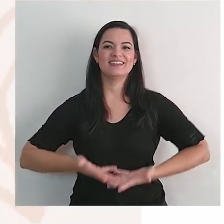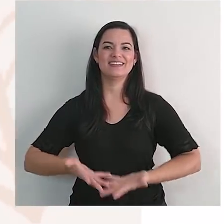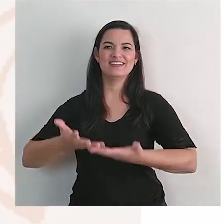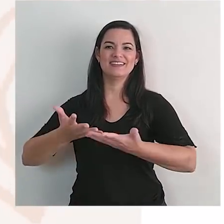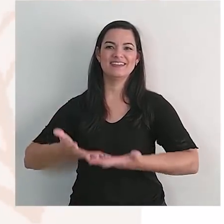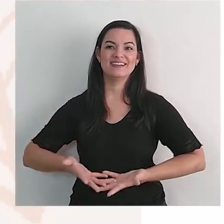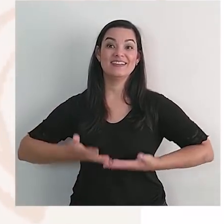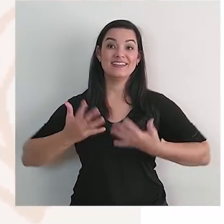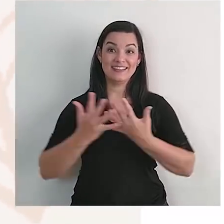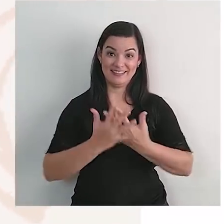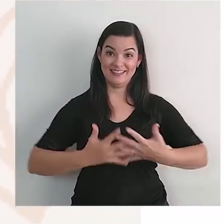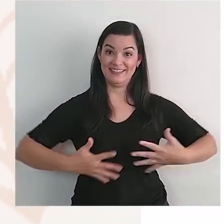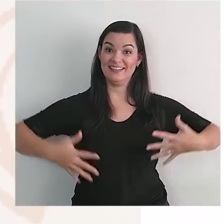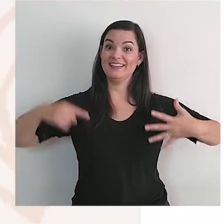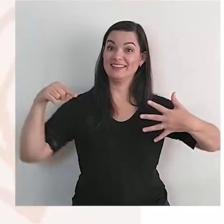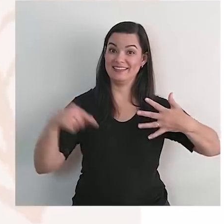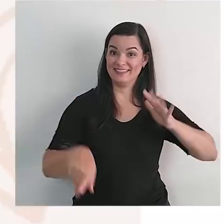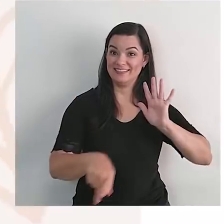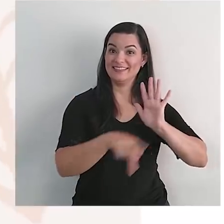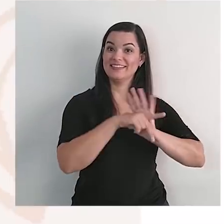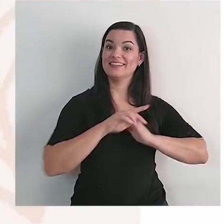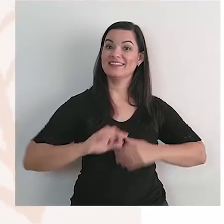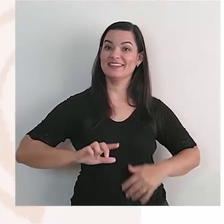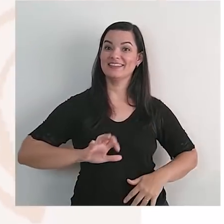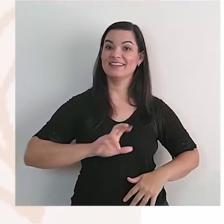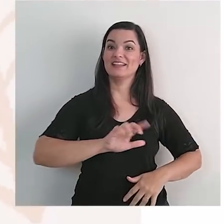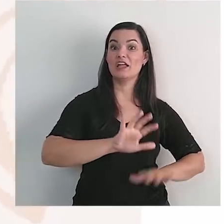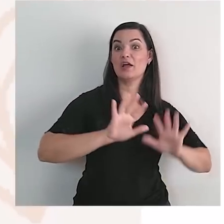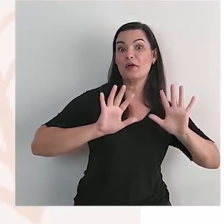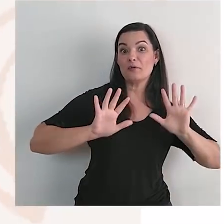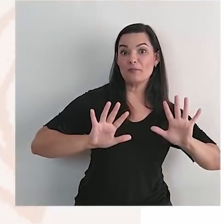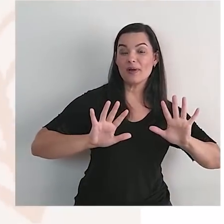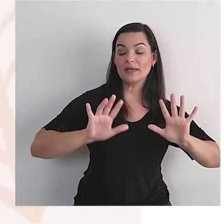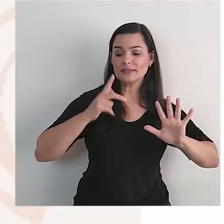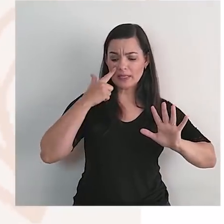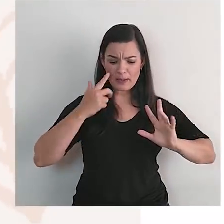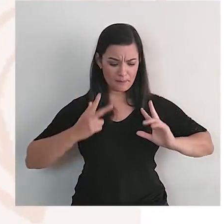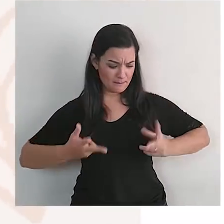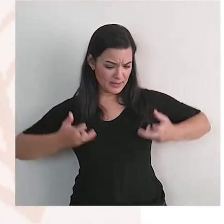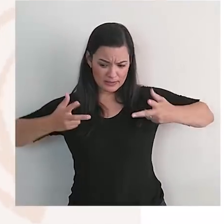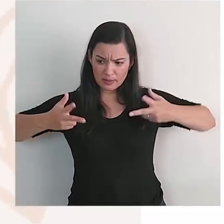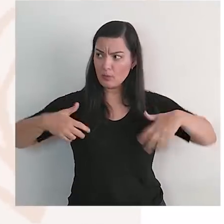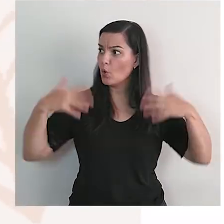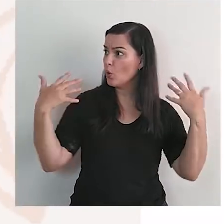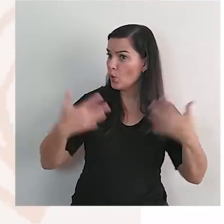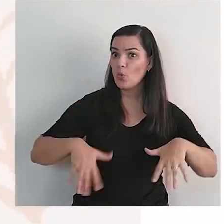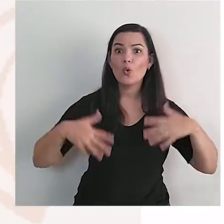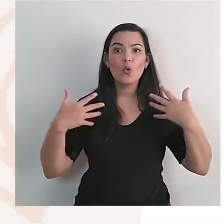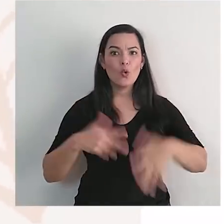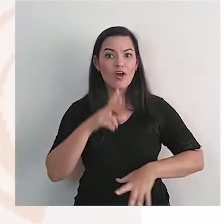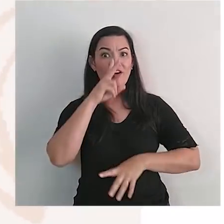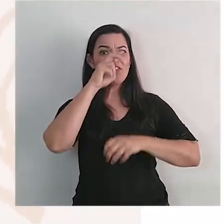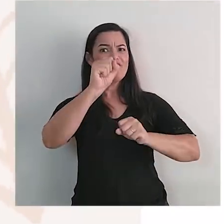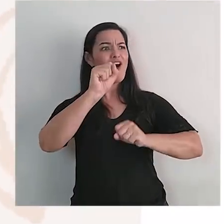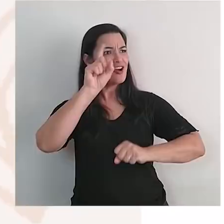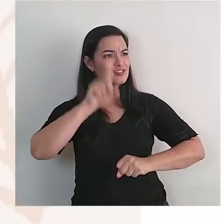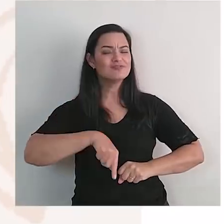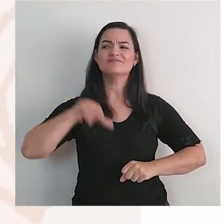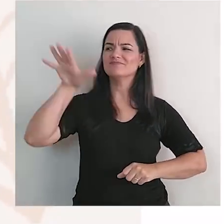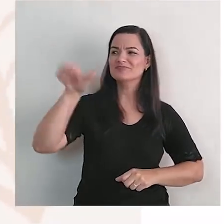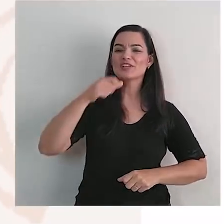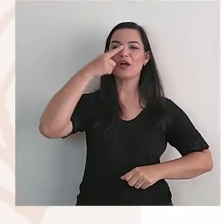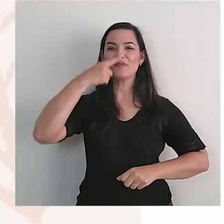numa teia de aranha, mas quando viram que a teia resistiu,